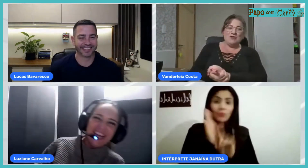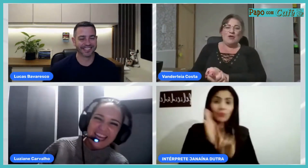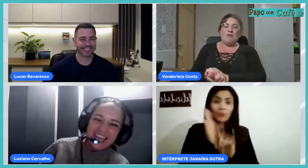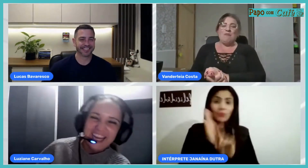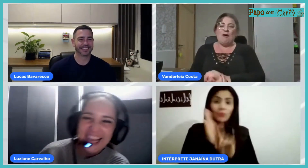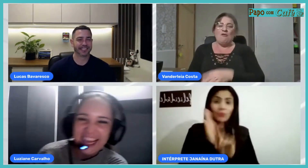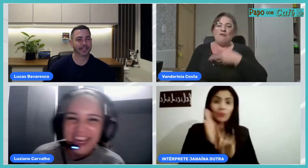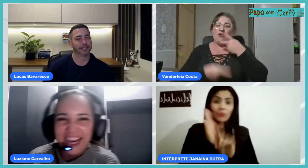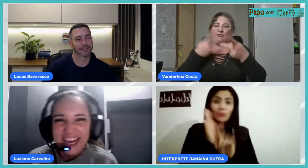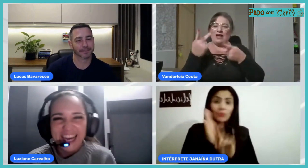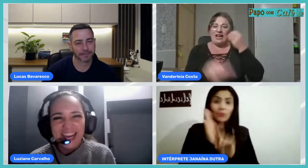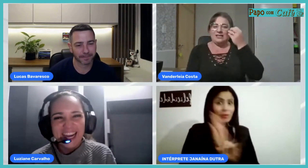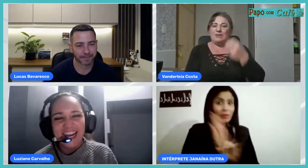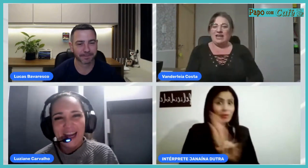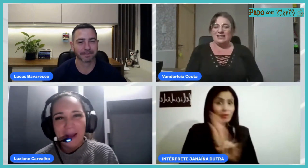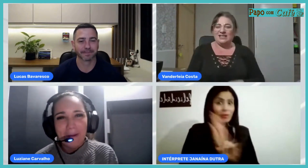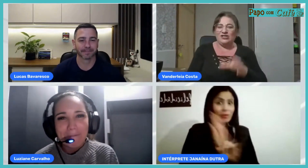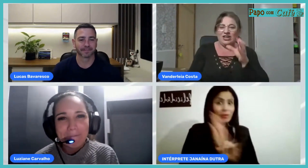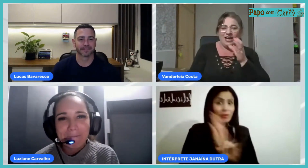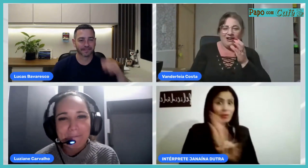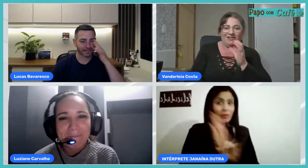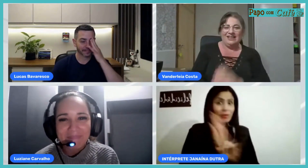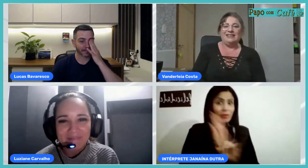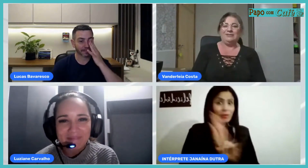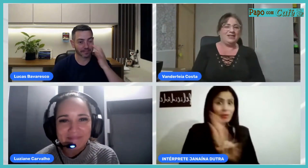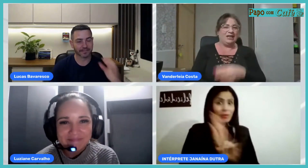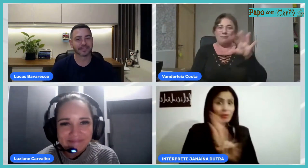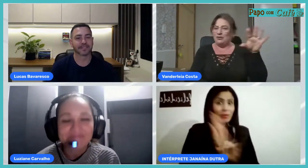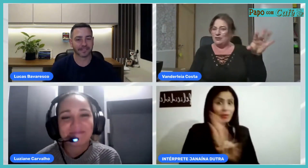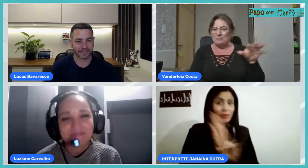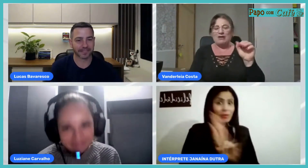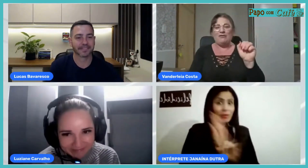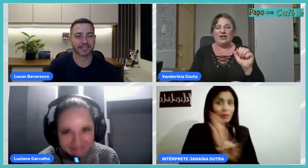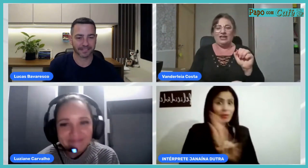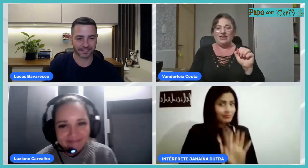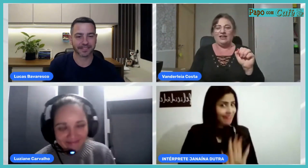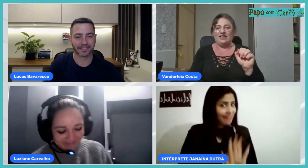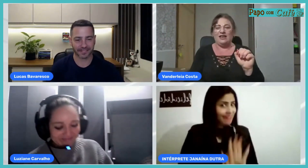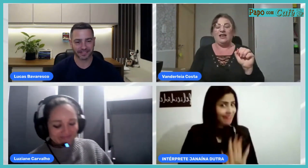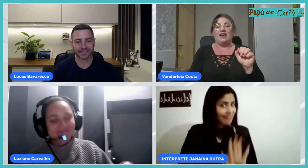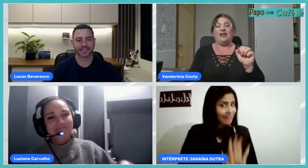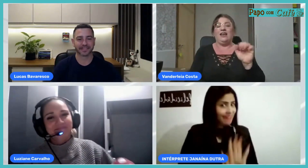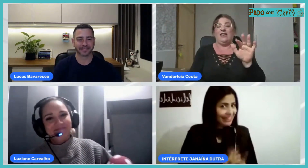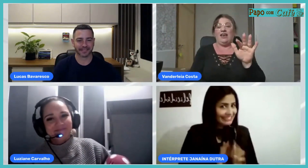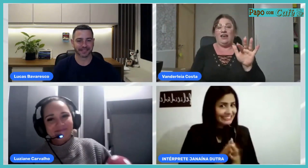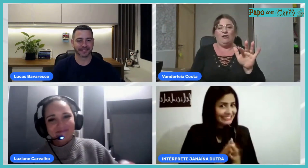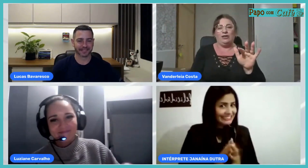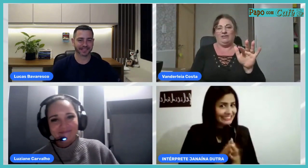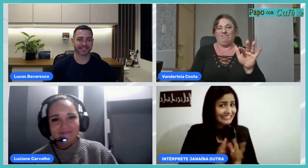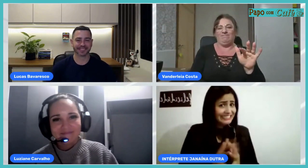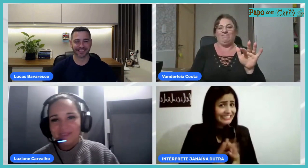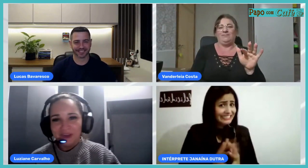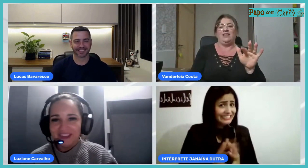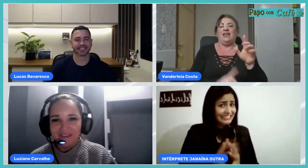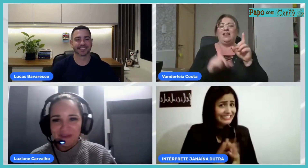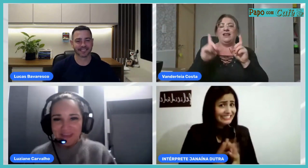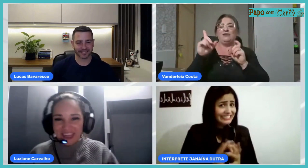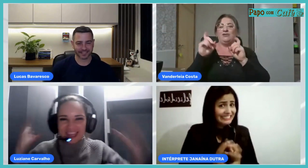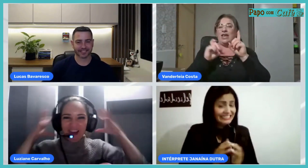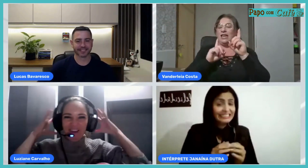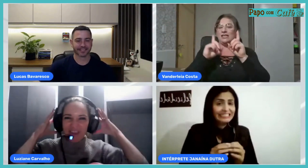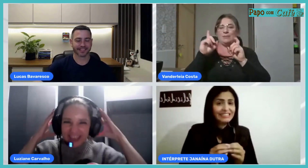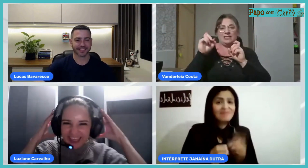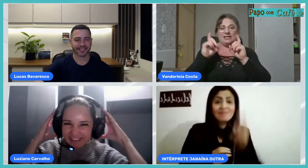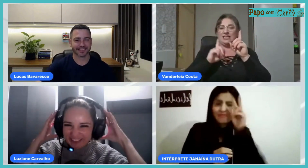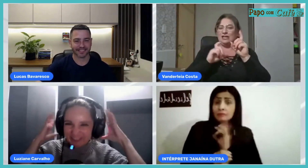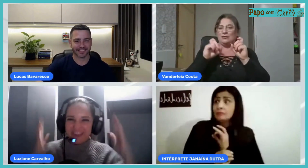céu. Bom, vou falar de experiência de Carol, né? Sempre uso minha filha. É ruim. Horrível.